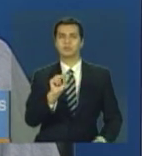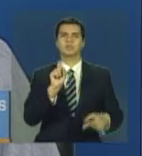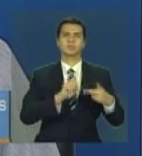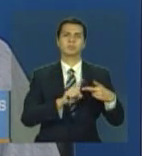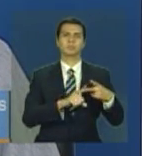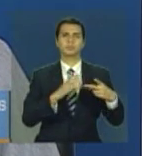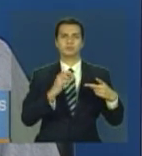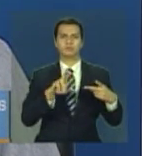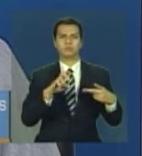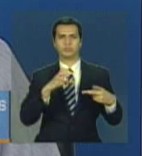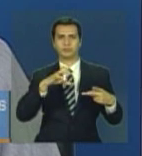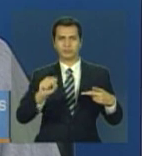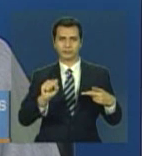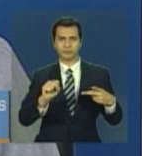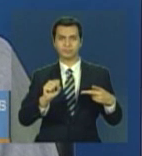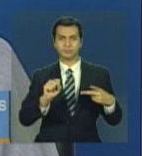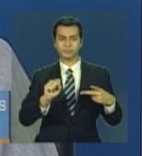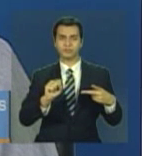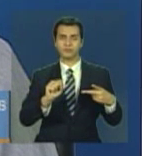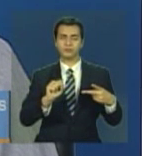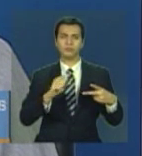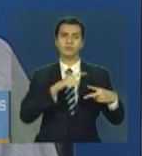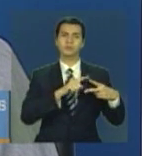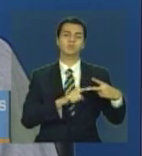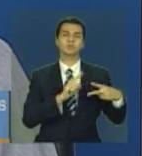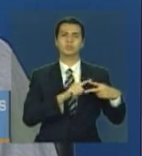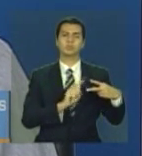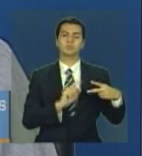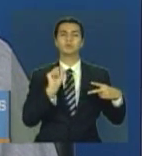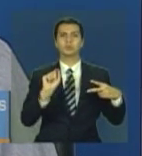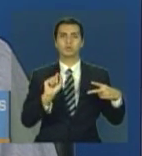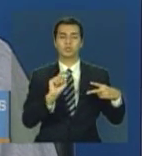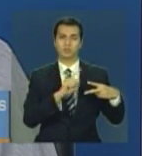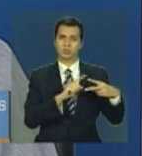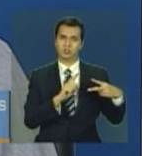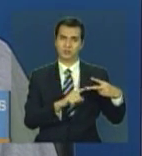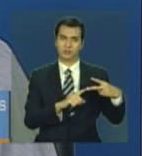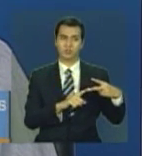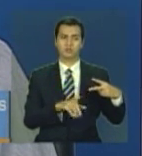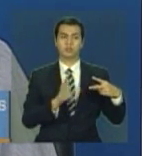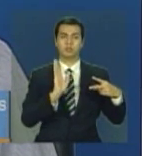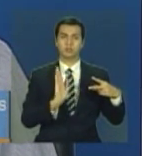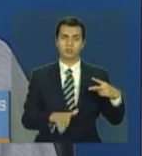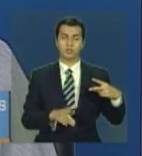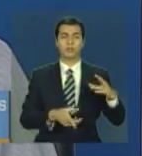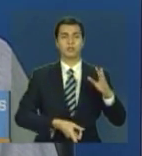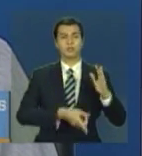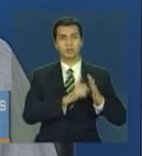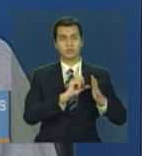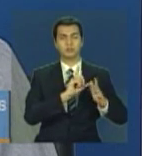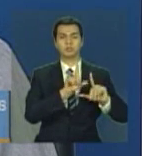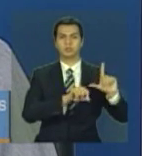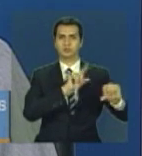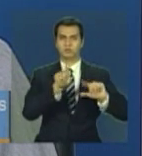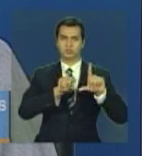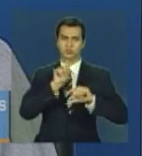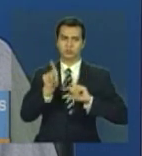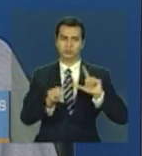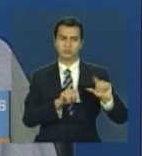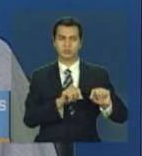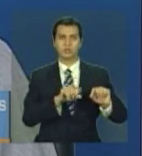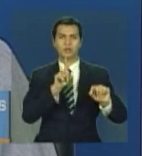praças que hoje chamam praças de esporte e cultura, porque esses equipamentos já passaram por um processo de seleção a partir de critérios